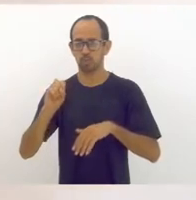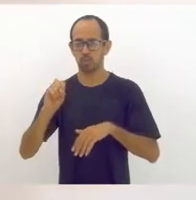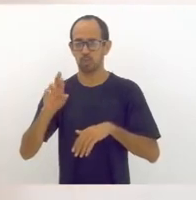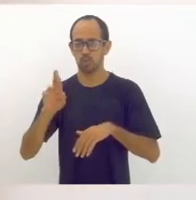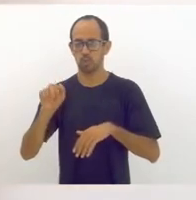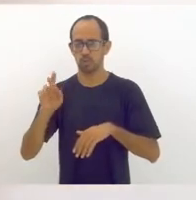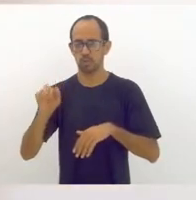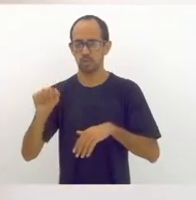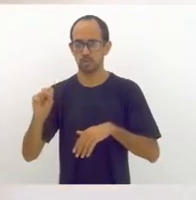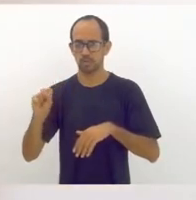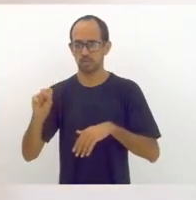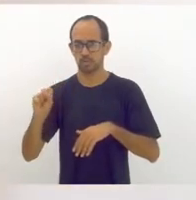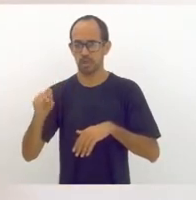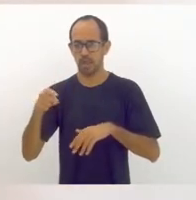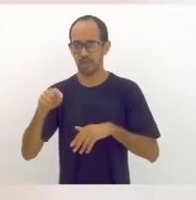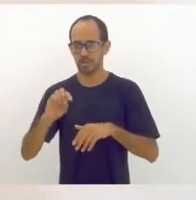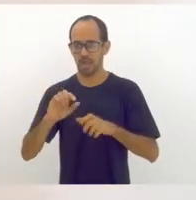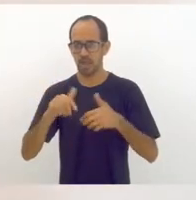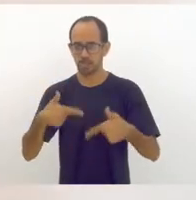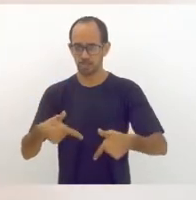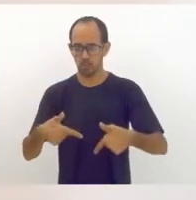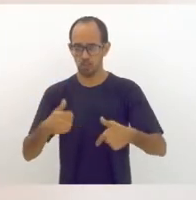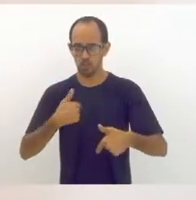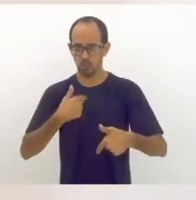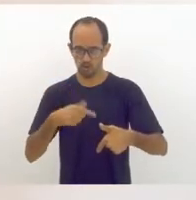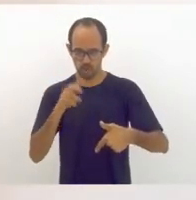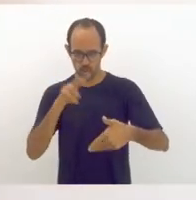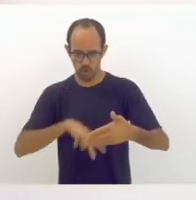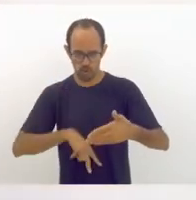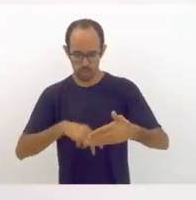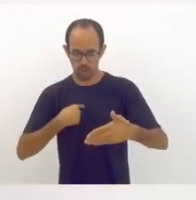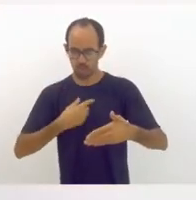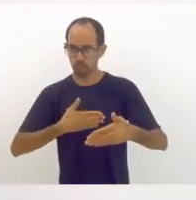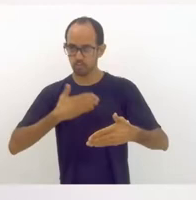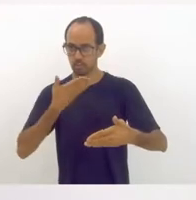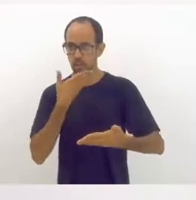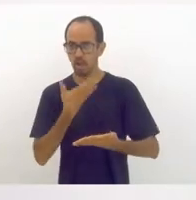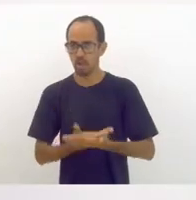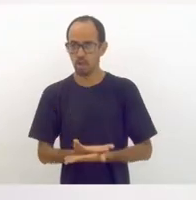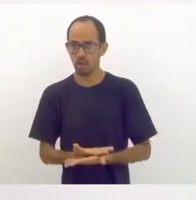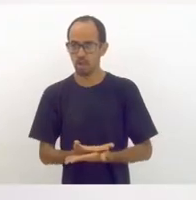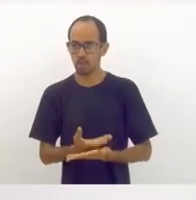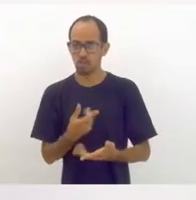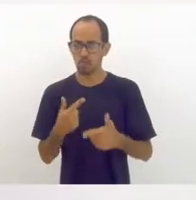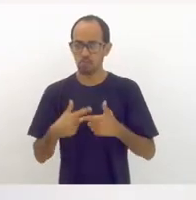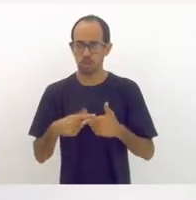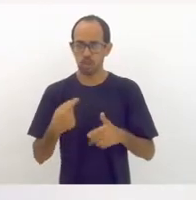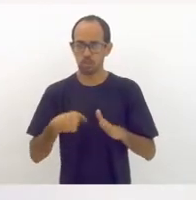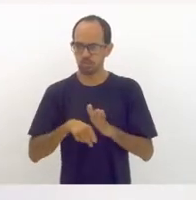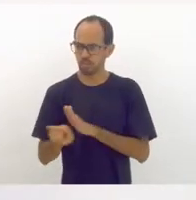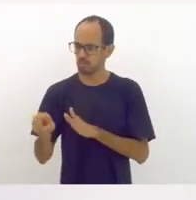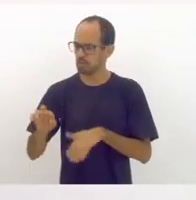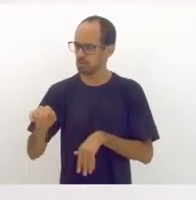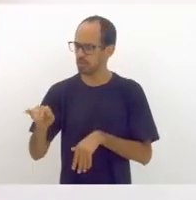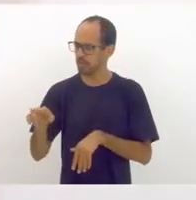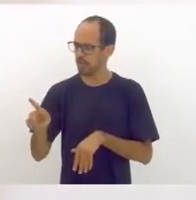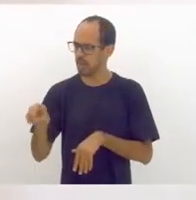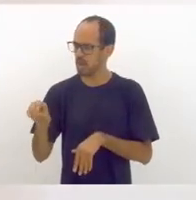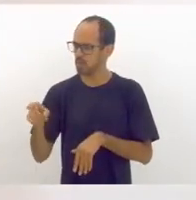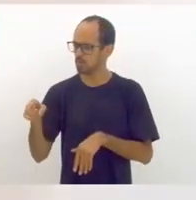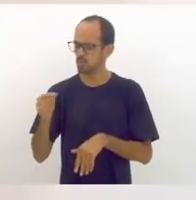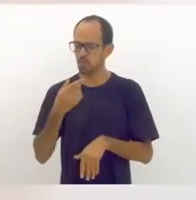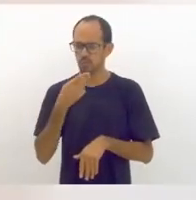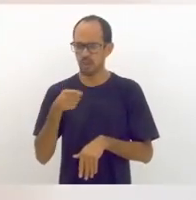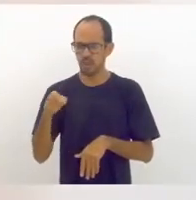Essa medida aqui, quando eu recebi ela, fiquei em choque, mandei um WhatsApp até perguntando aqui para o Ricardo, com quem eu tenho um trato de longa data, perguntando se